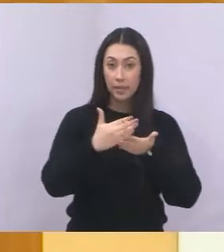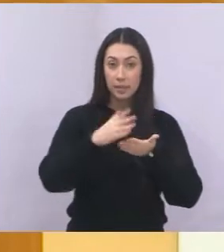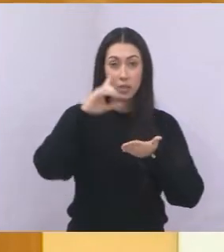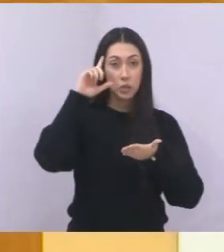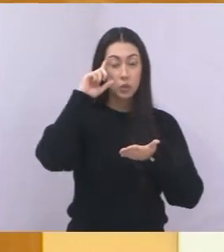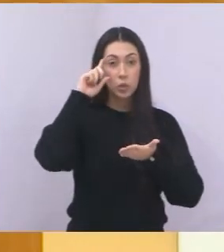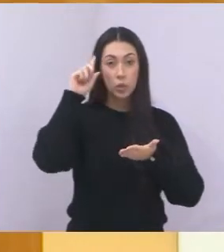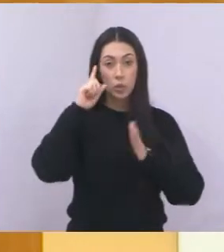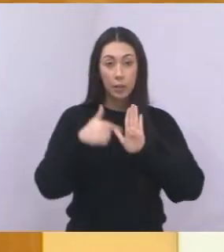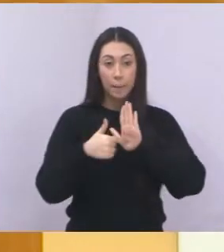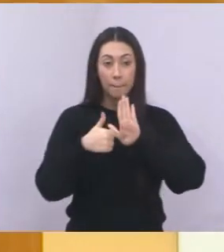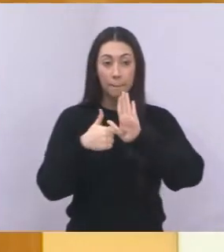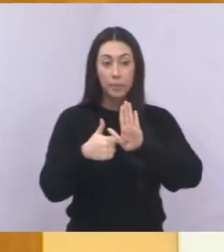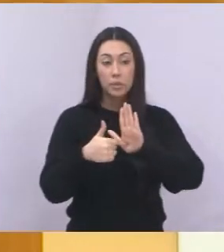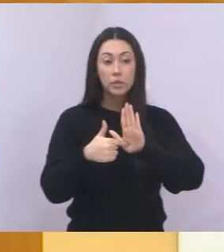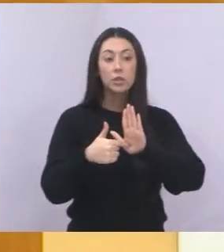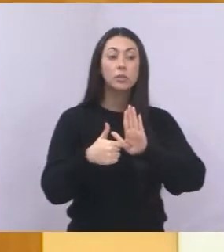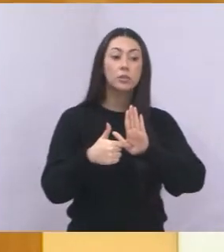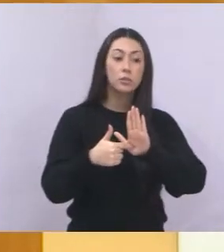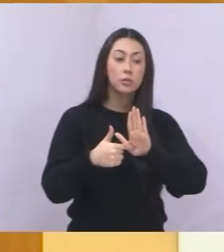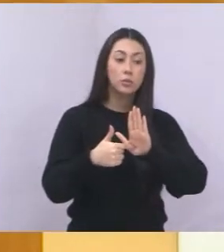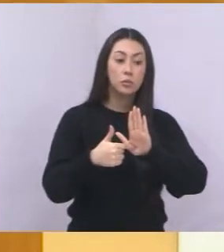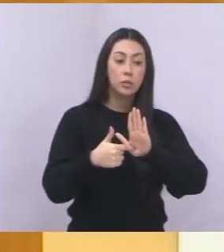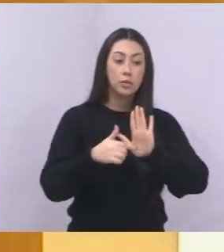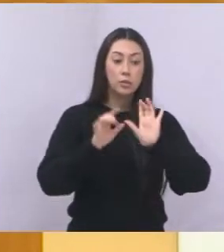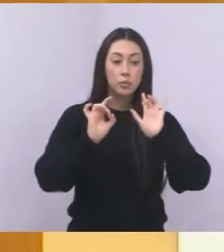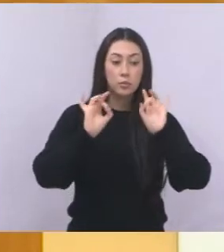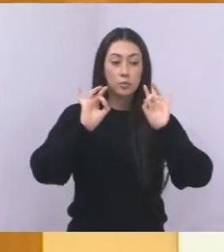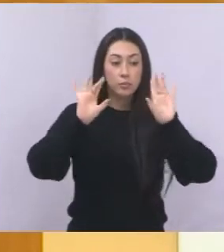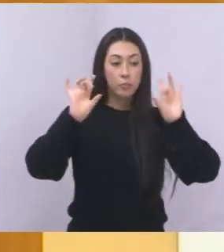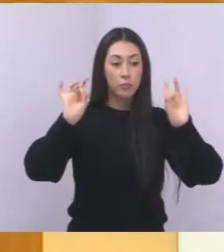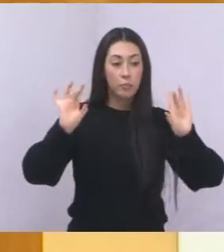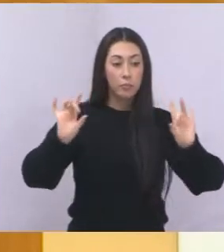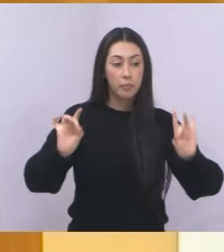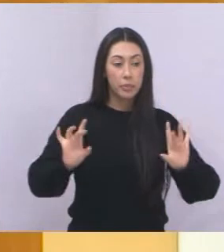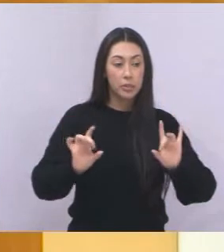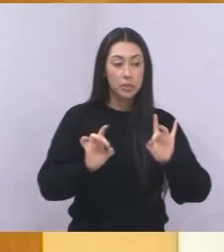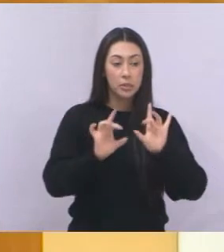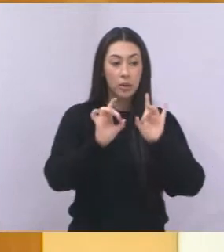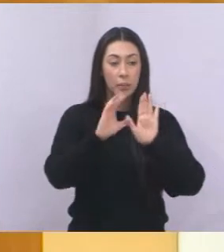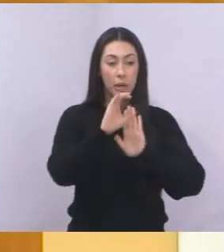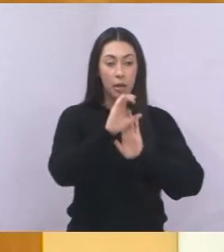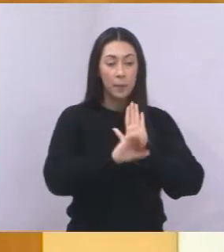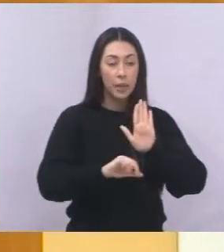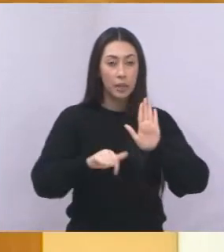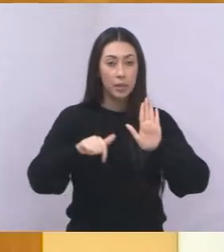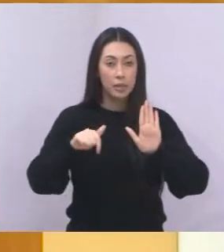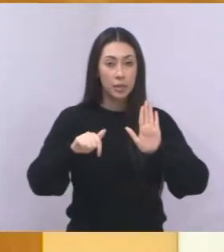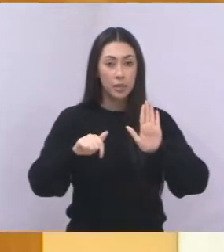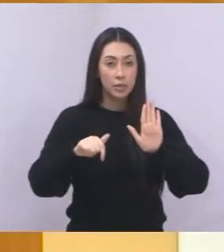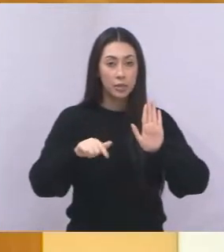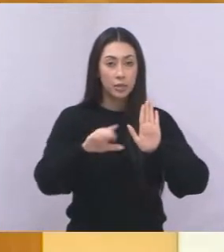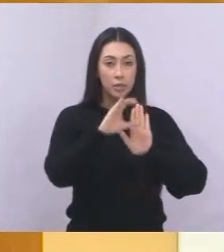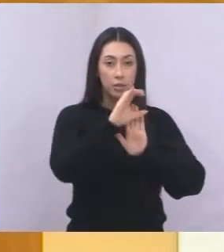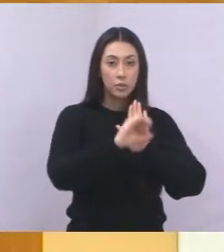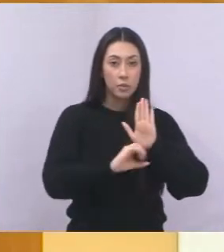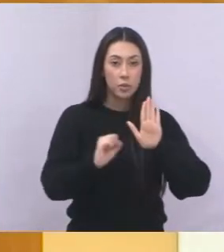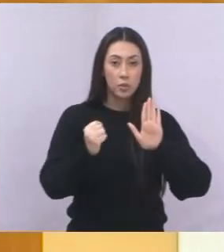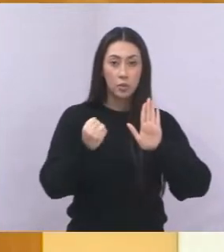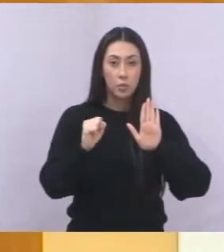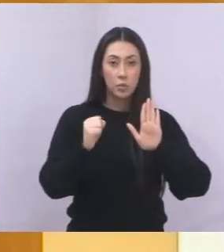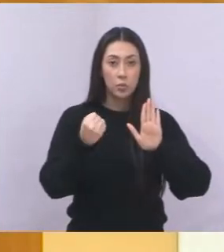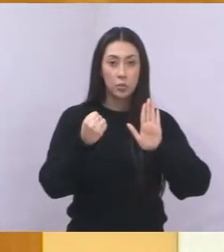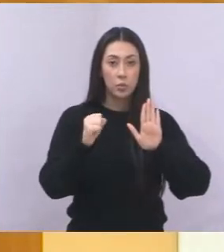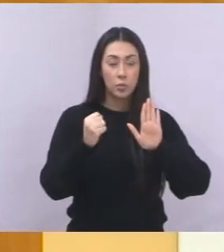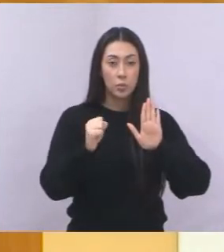publicação, revogando as disposições em contrário, especialmente os capítulos 7 e 8 do